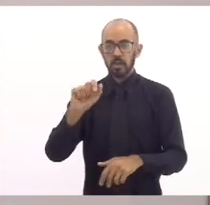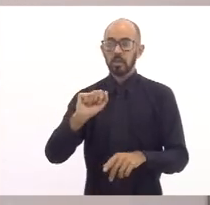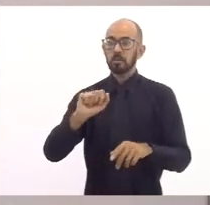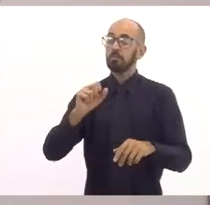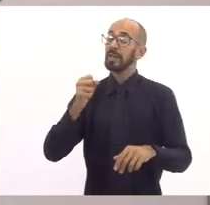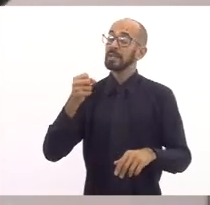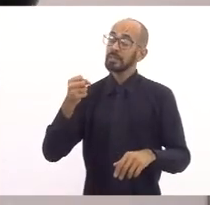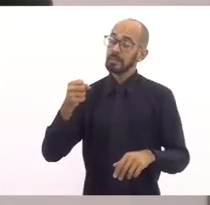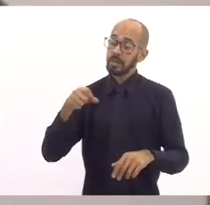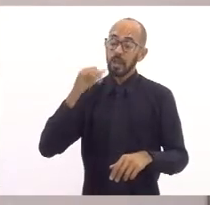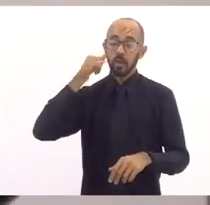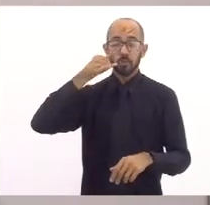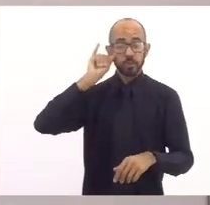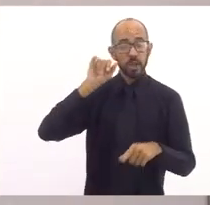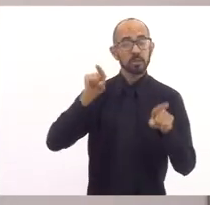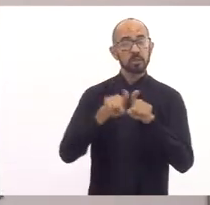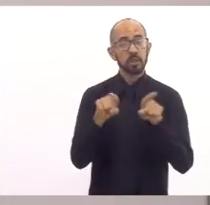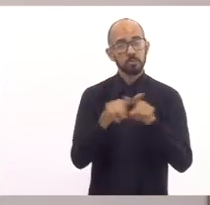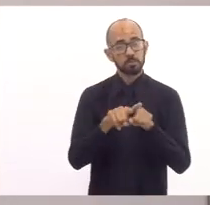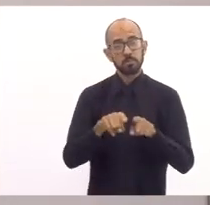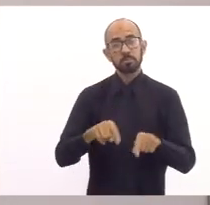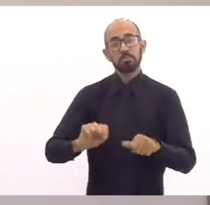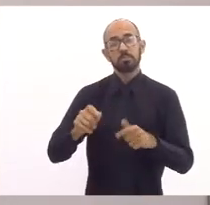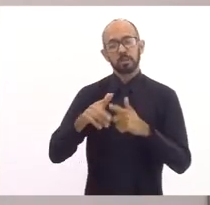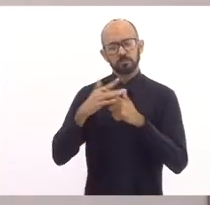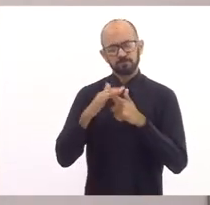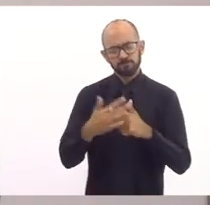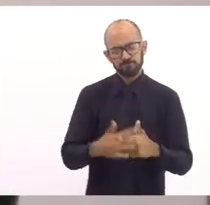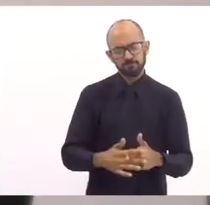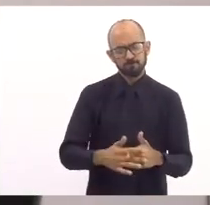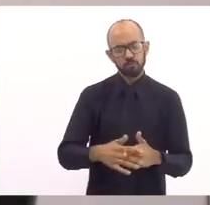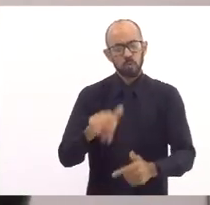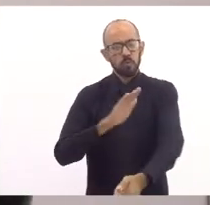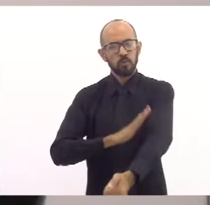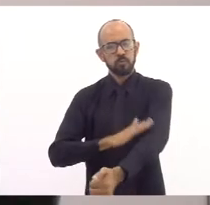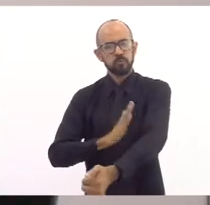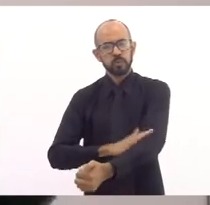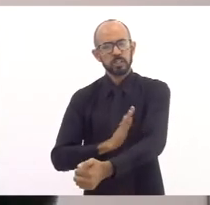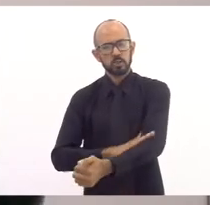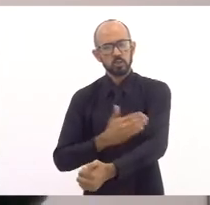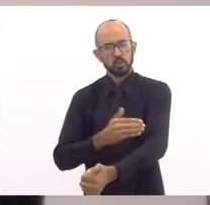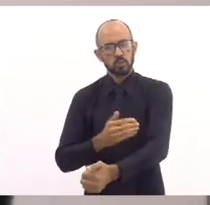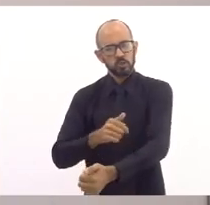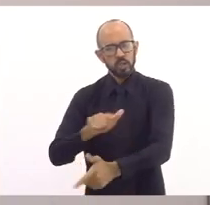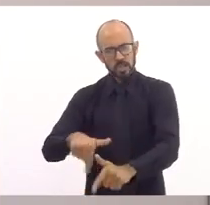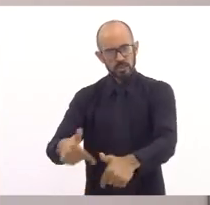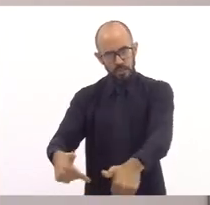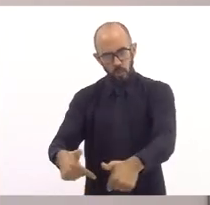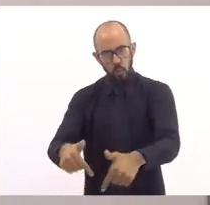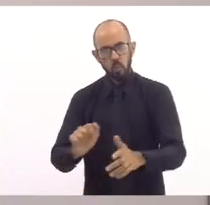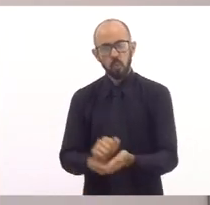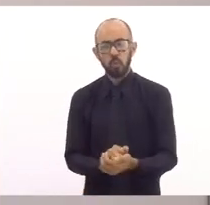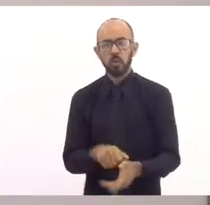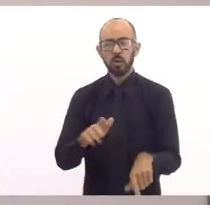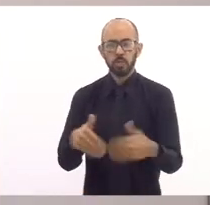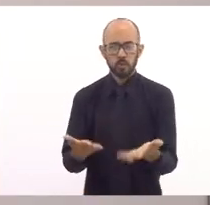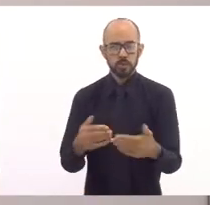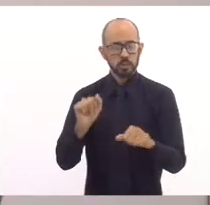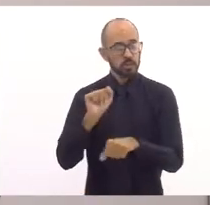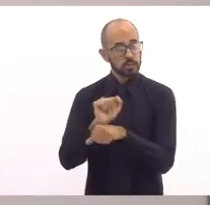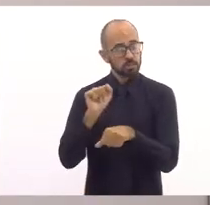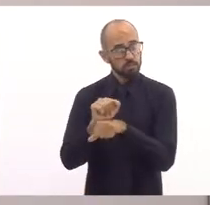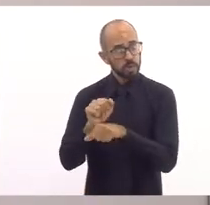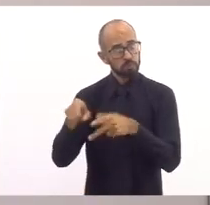sempre dos recursos judiciais de vice-iniciativa, temos aguardado esse projeto executivo, que sempre afirma que vai